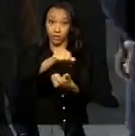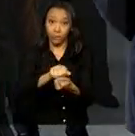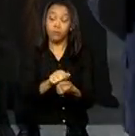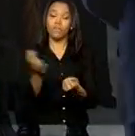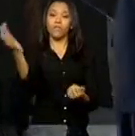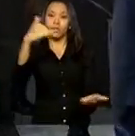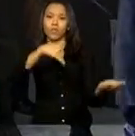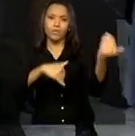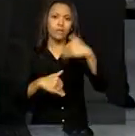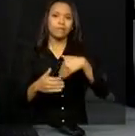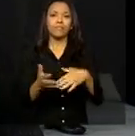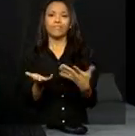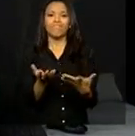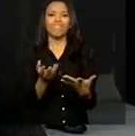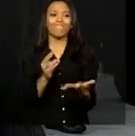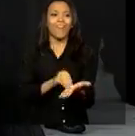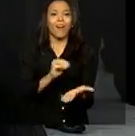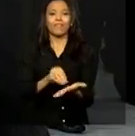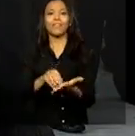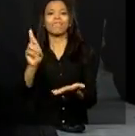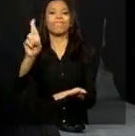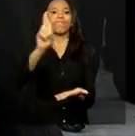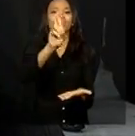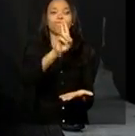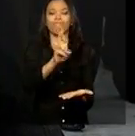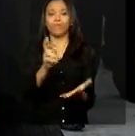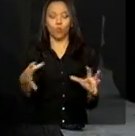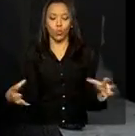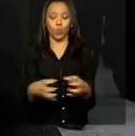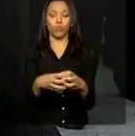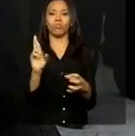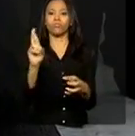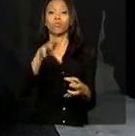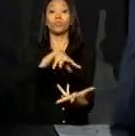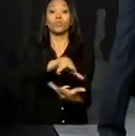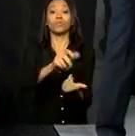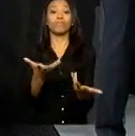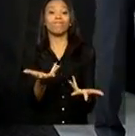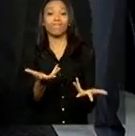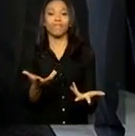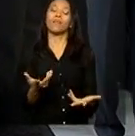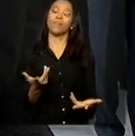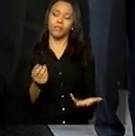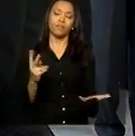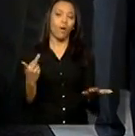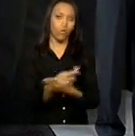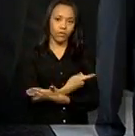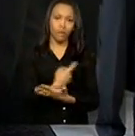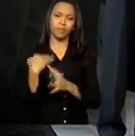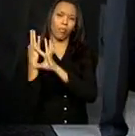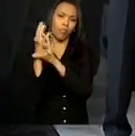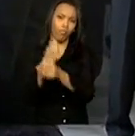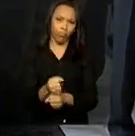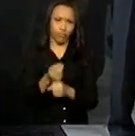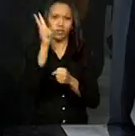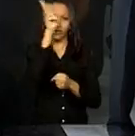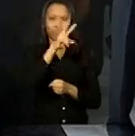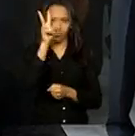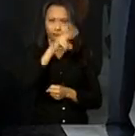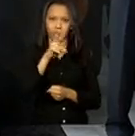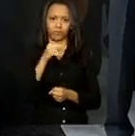de representatividade no mundo, né? Isso. Essa, de certa maneira, é uma demanda histórica da diplomacia brasileira,